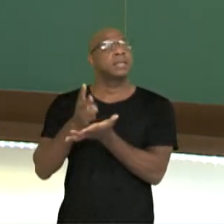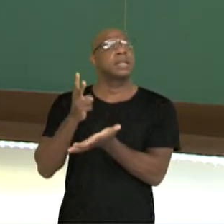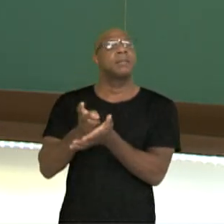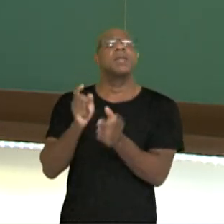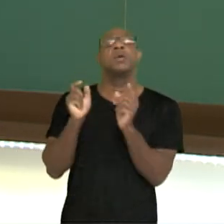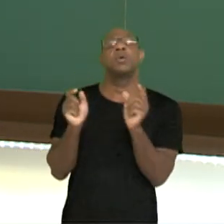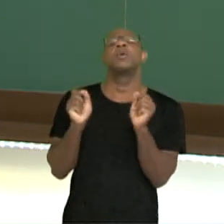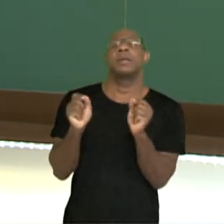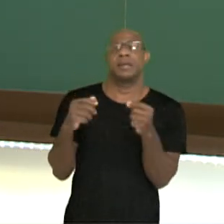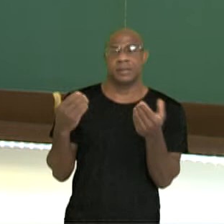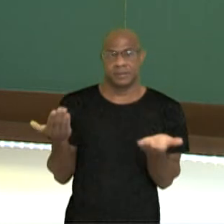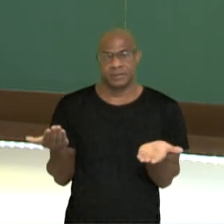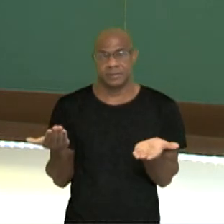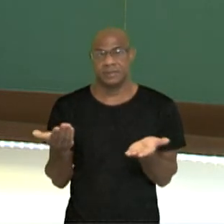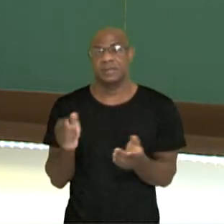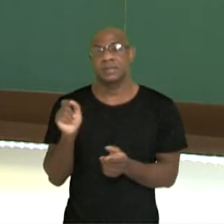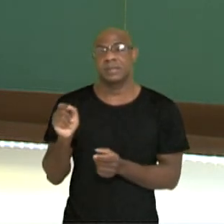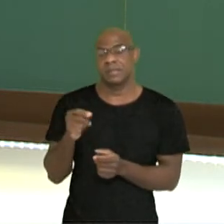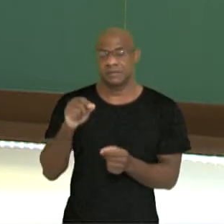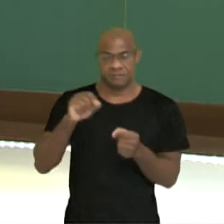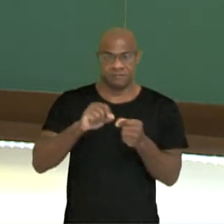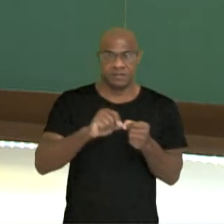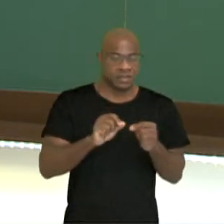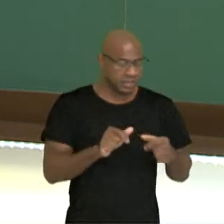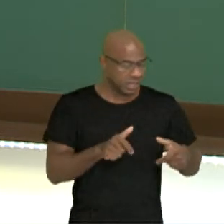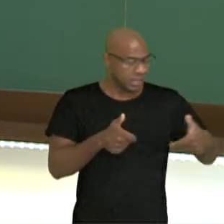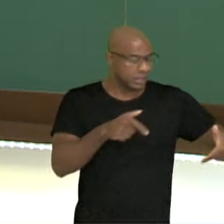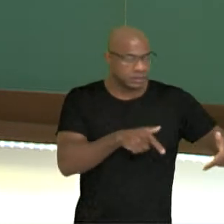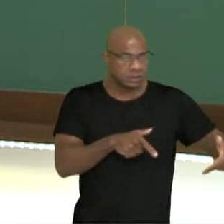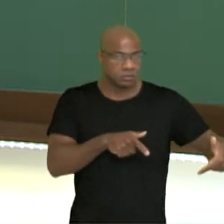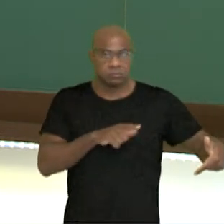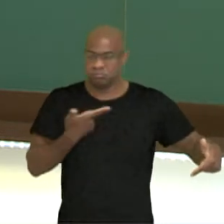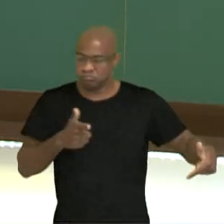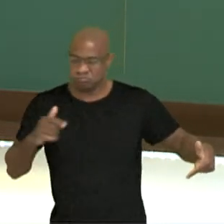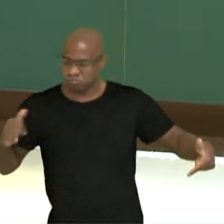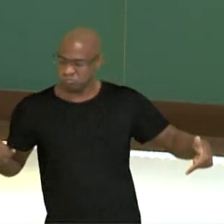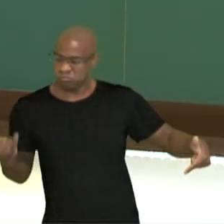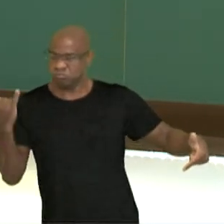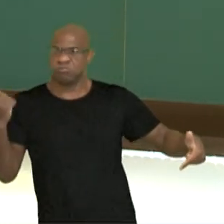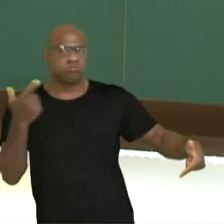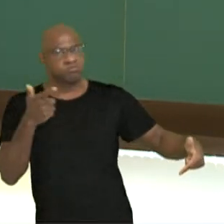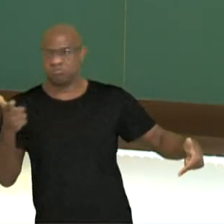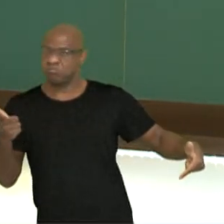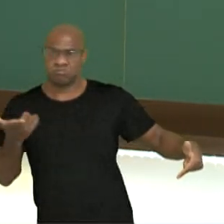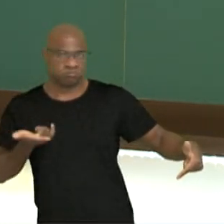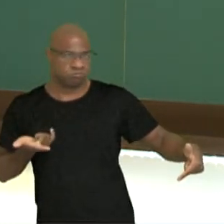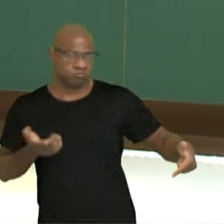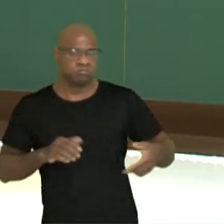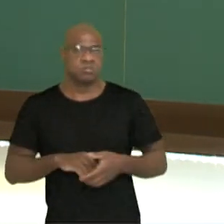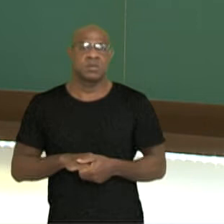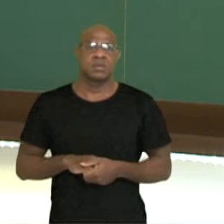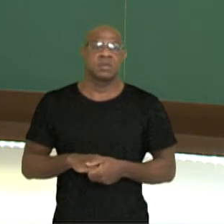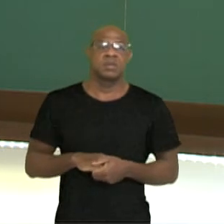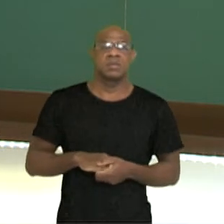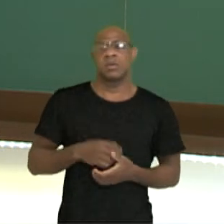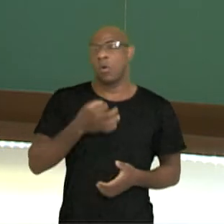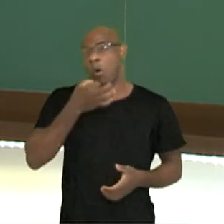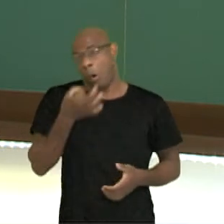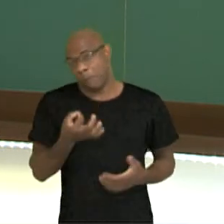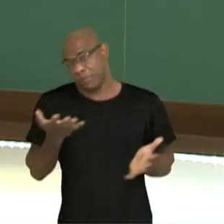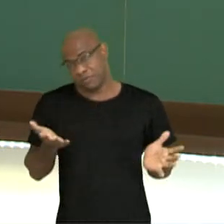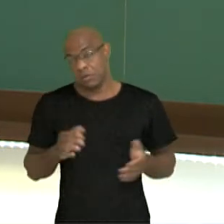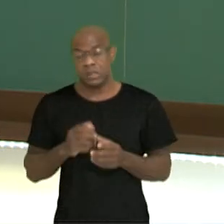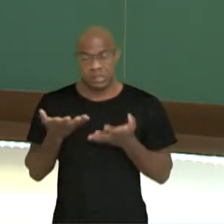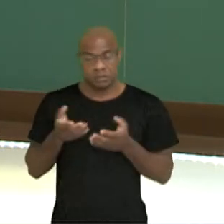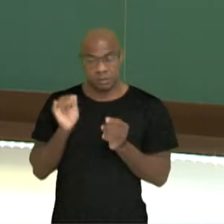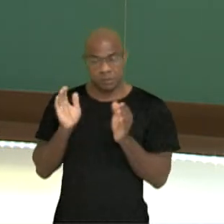pessoal, que quem fez a ação é irrelevante, não importante ou é óbvio, né? E quando eu quero colocar o